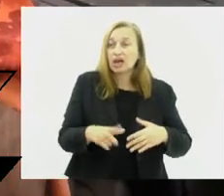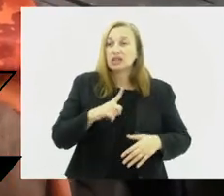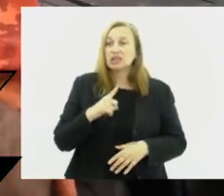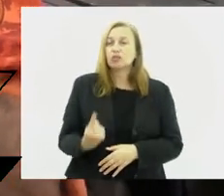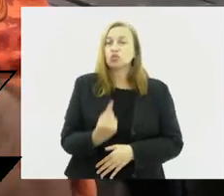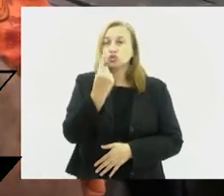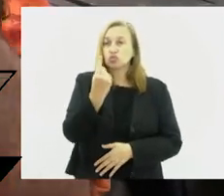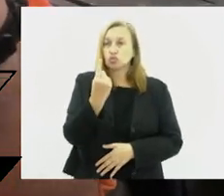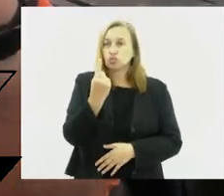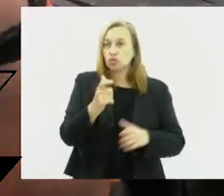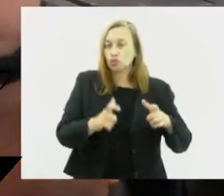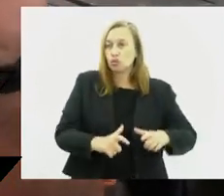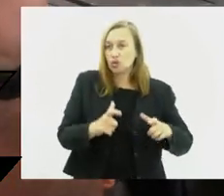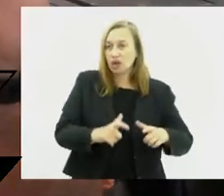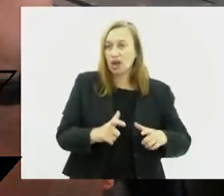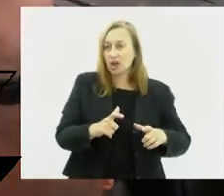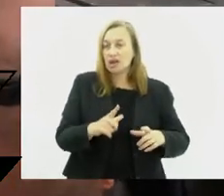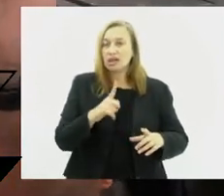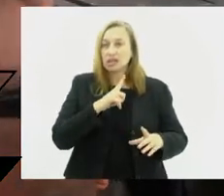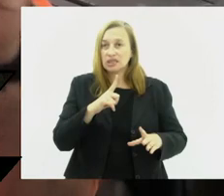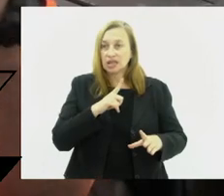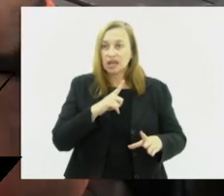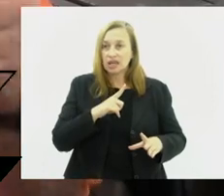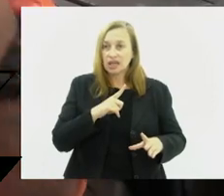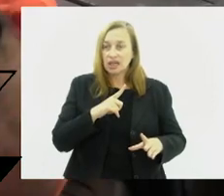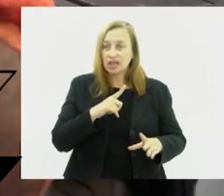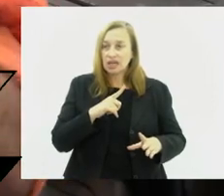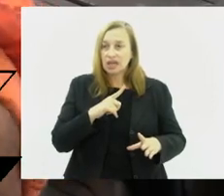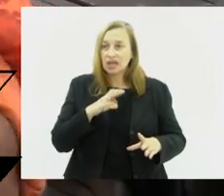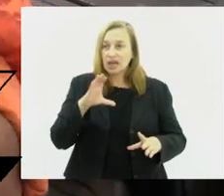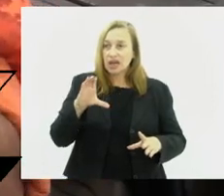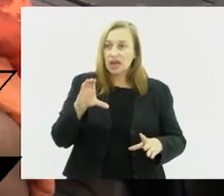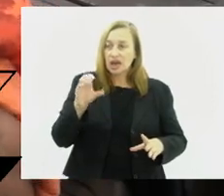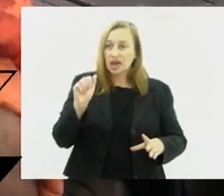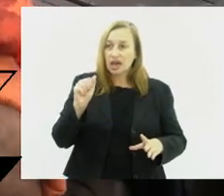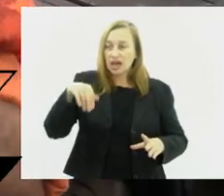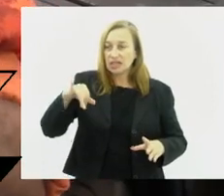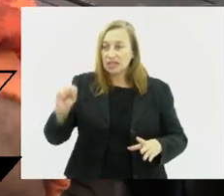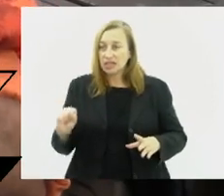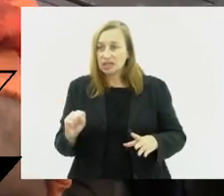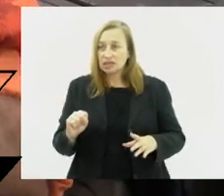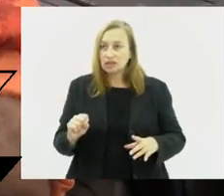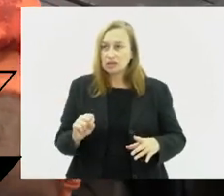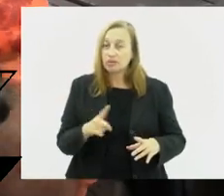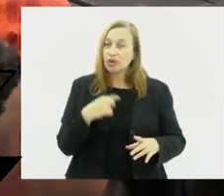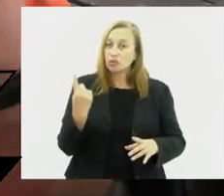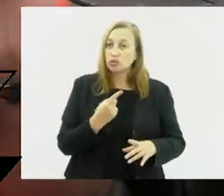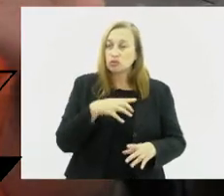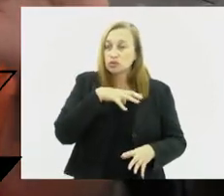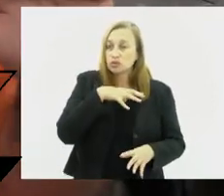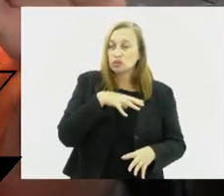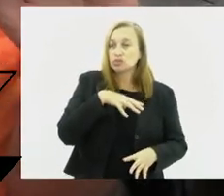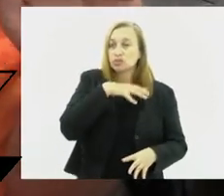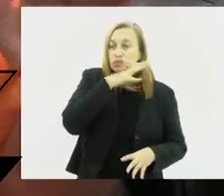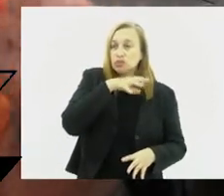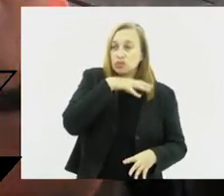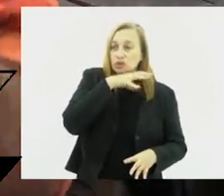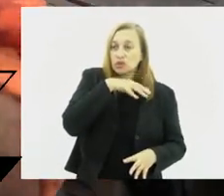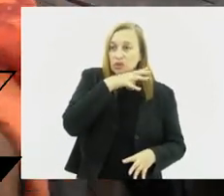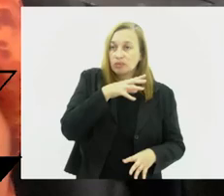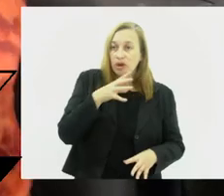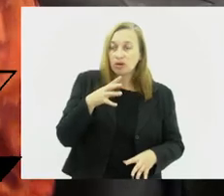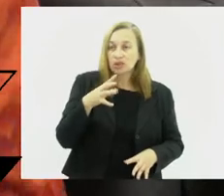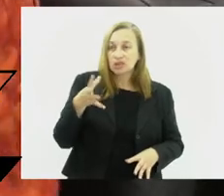possui um canil, que é o nosso segundo grupamento florestal, que são canis para os nossos cães de salvamento. Então, não temos essa especialidade. Temos